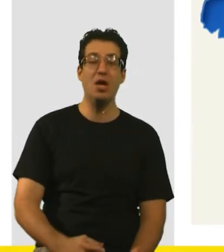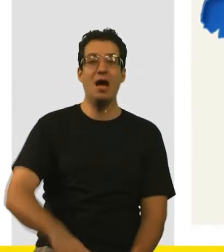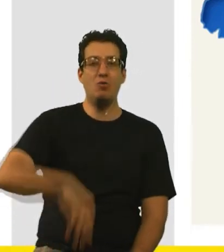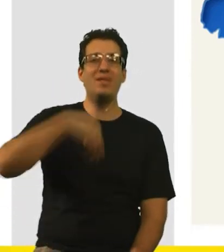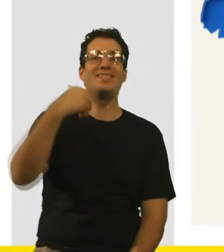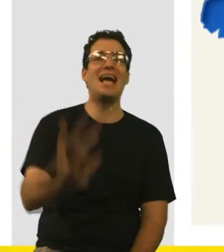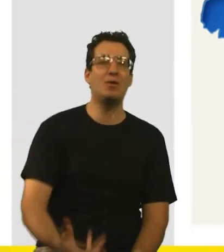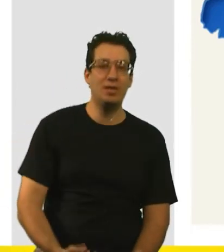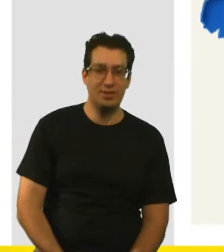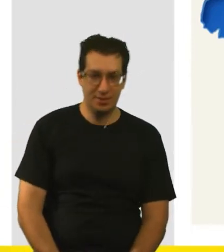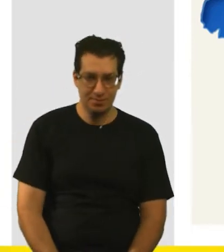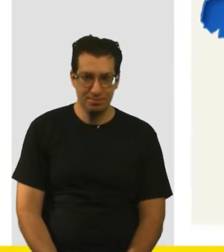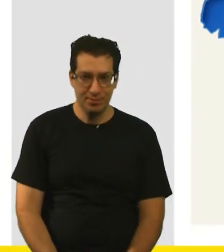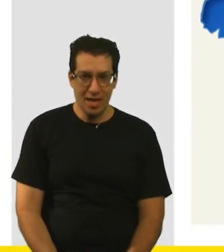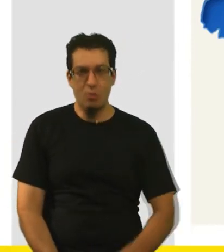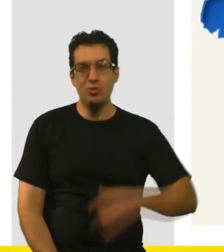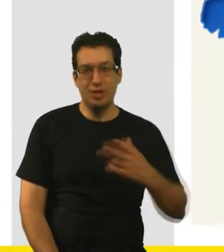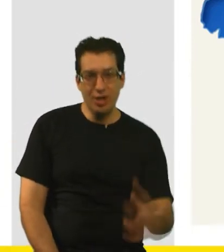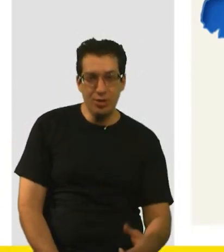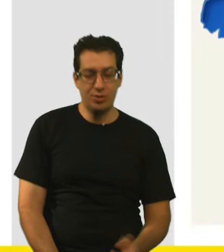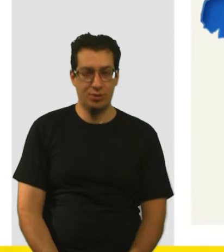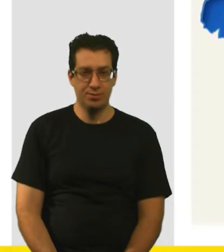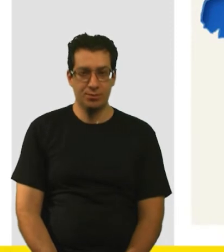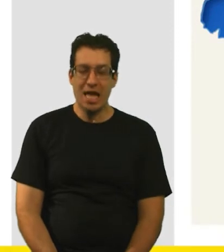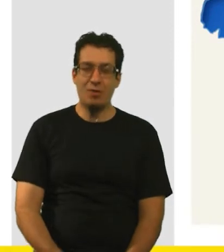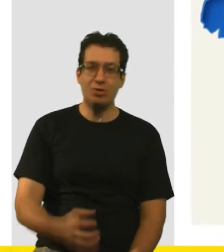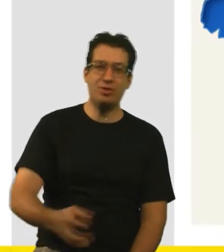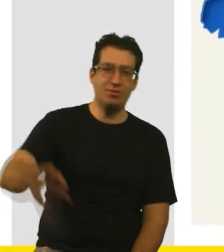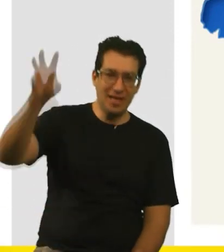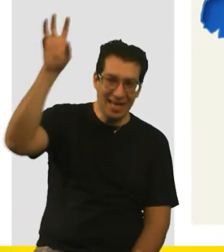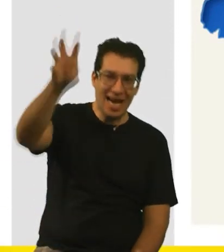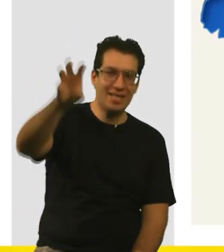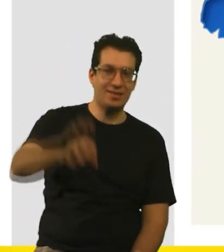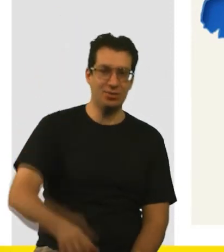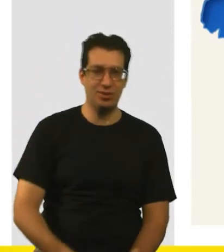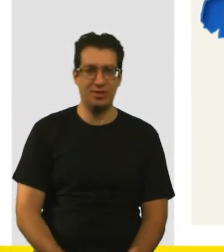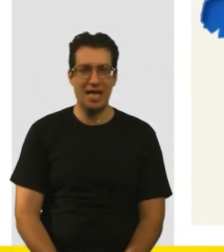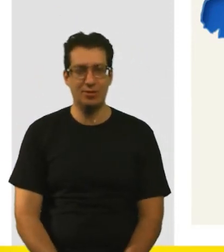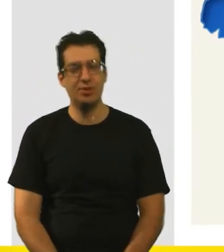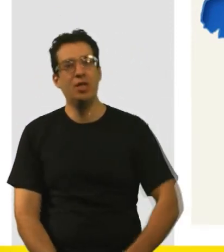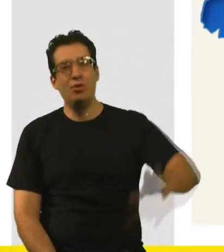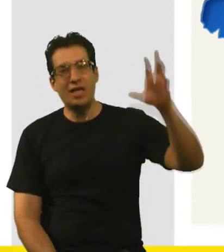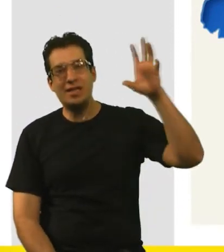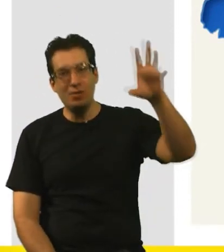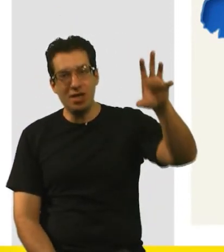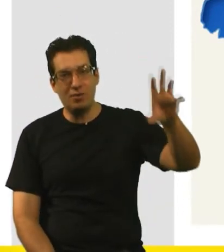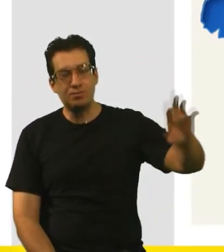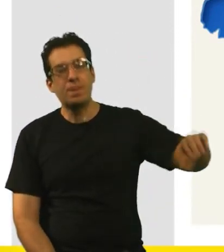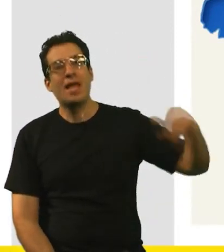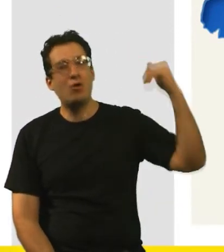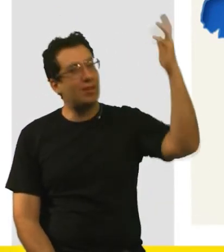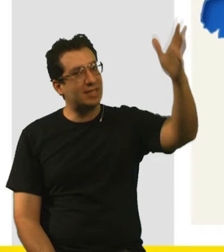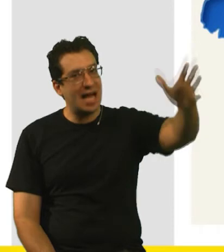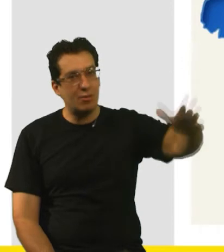exemplo, algumas águas, alguns rios. A Constituição vai elencar que são dos estados. O que é da